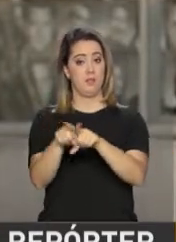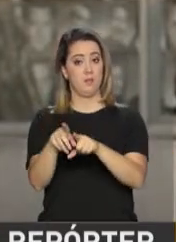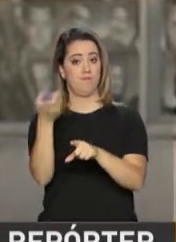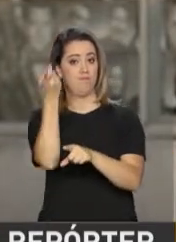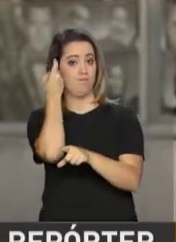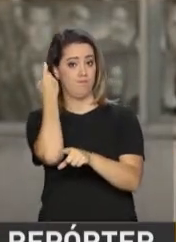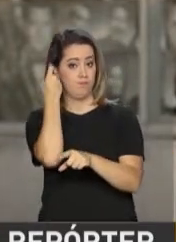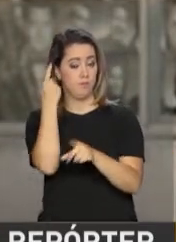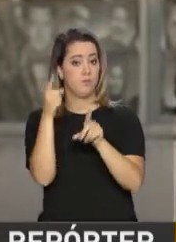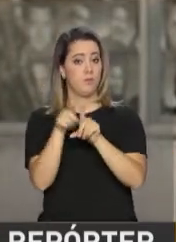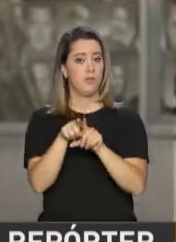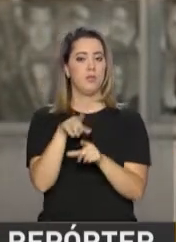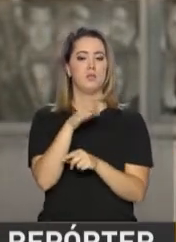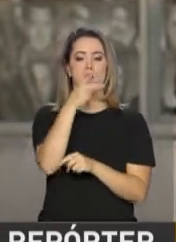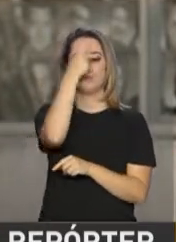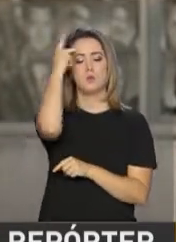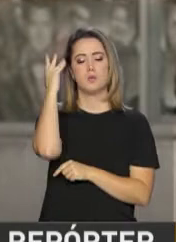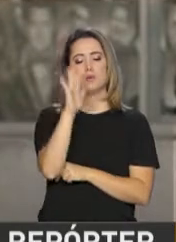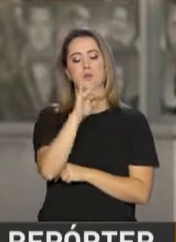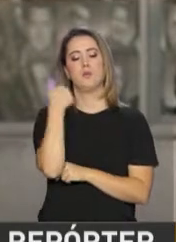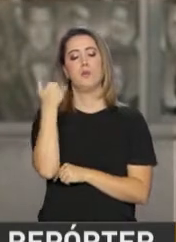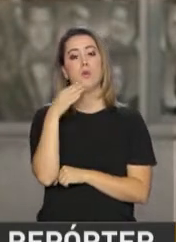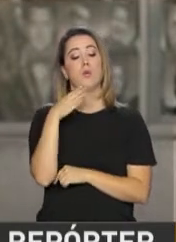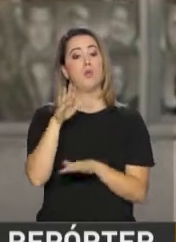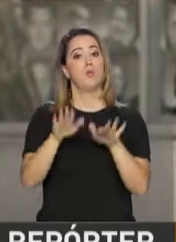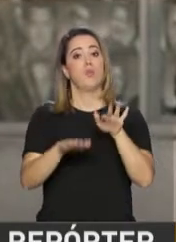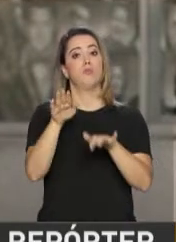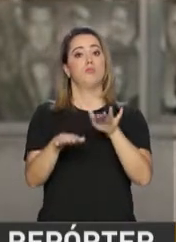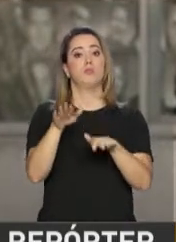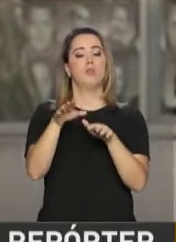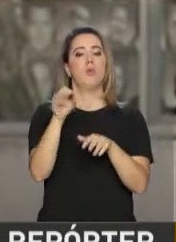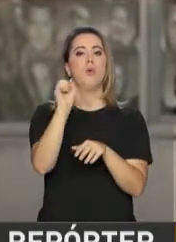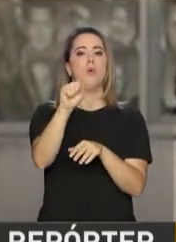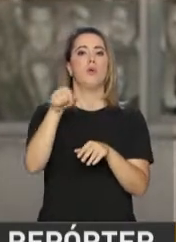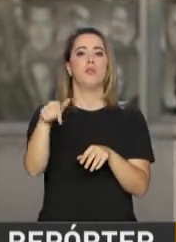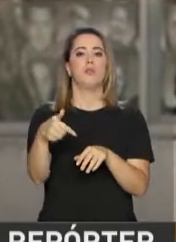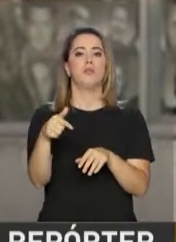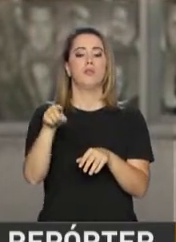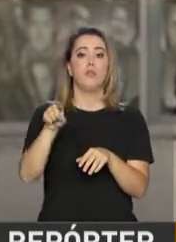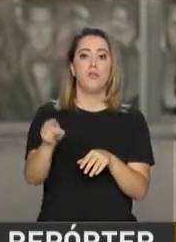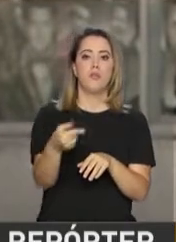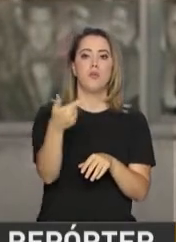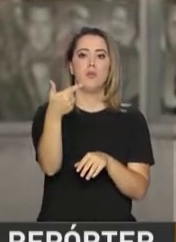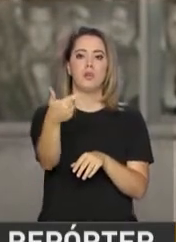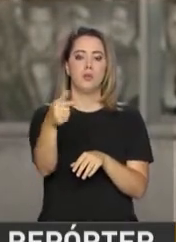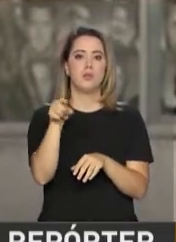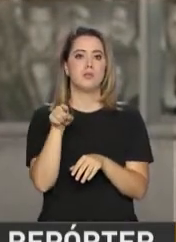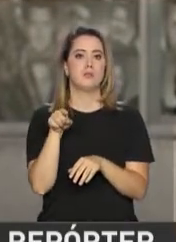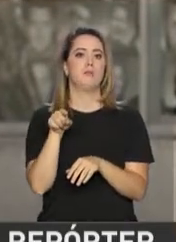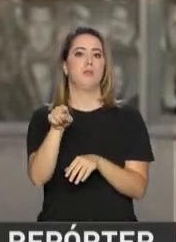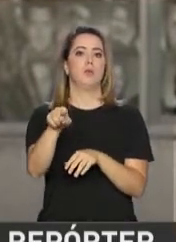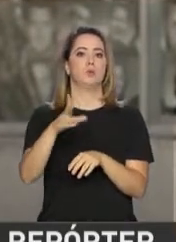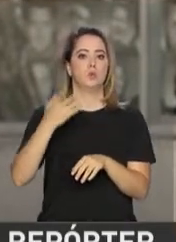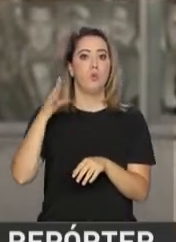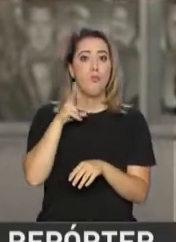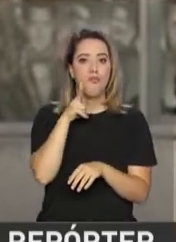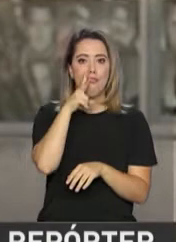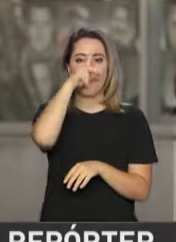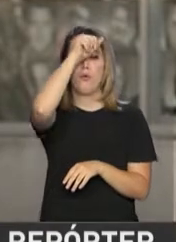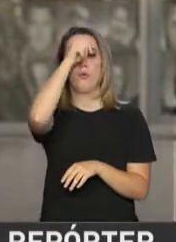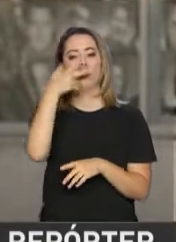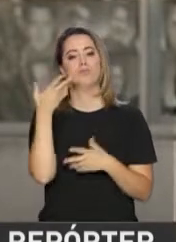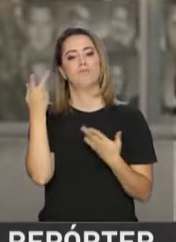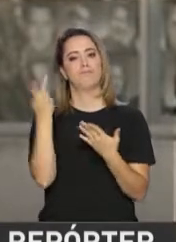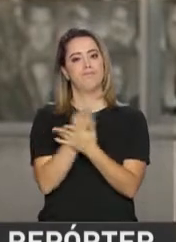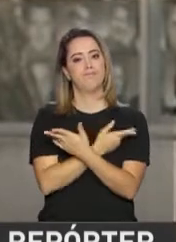aos parentes das vítimas fatais do terremoto de 8,2 pontos na escala richter um dos mais fortes da história do continente americano que